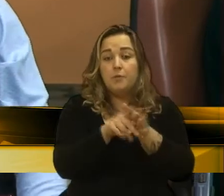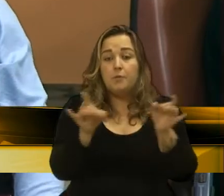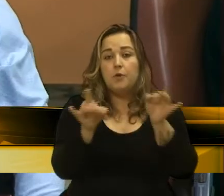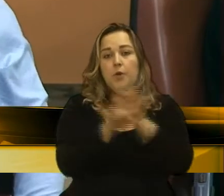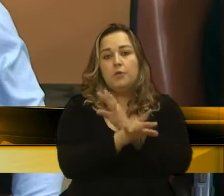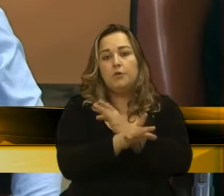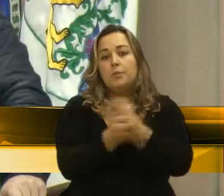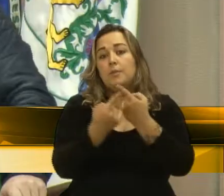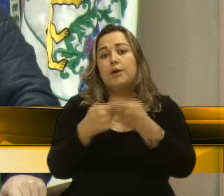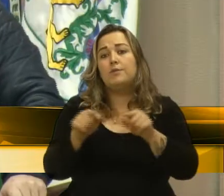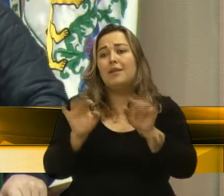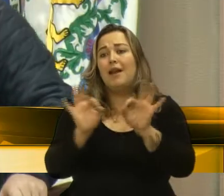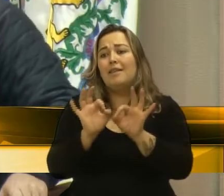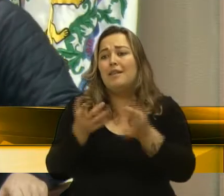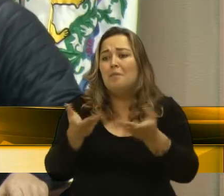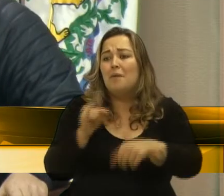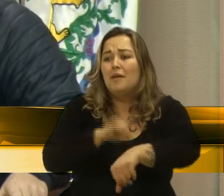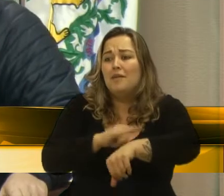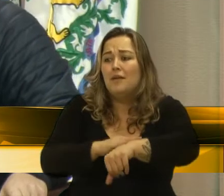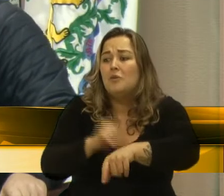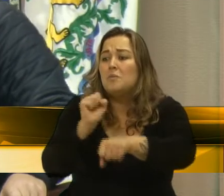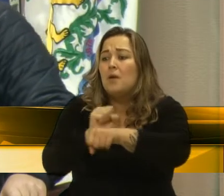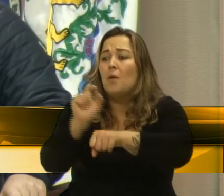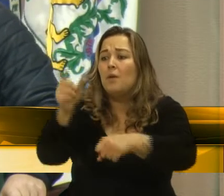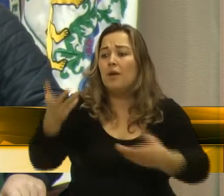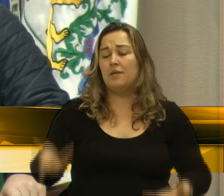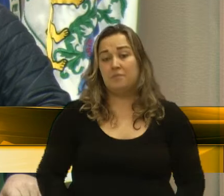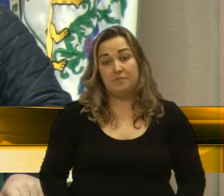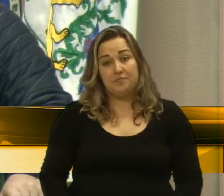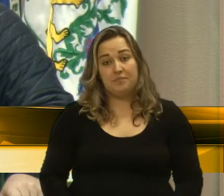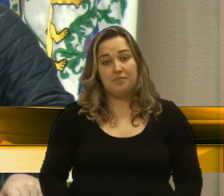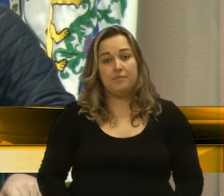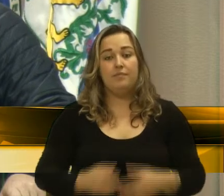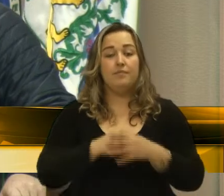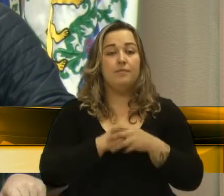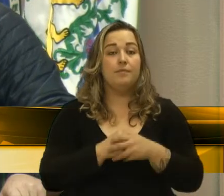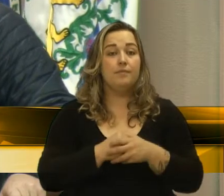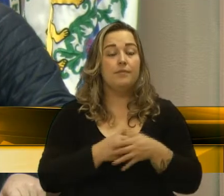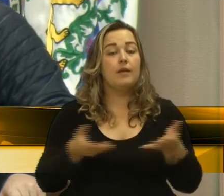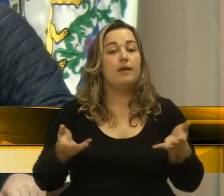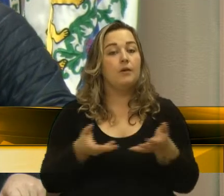Obrigado. Vereador, e para concluir aqui,